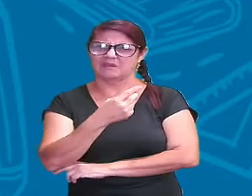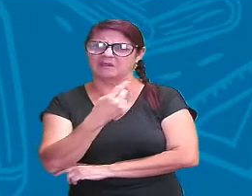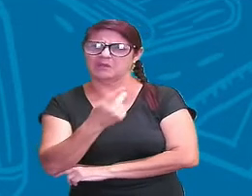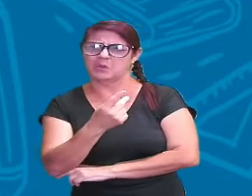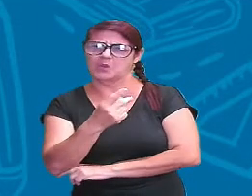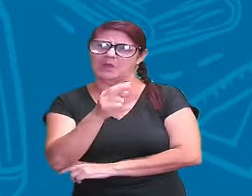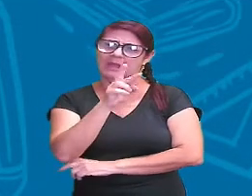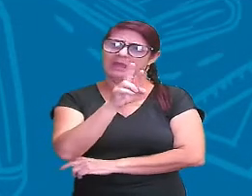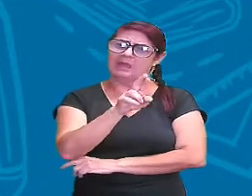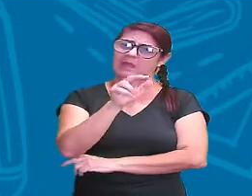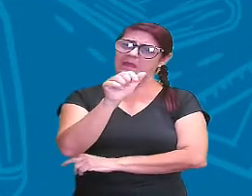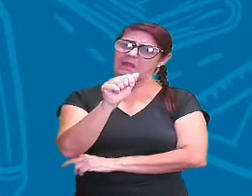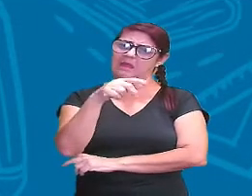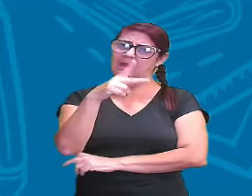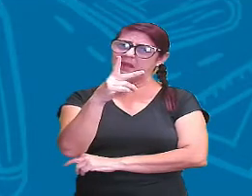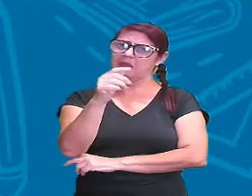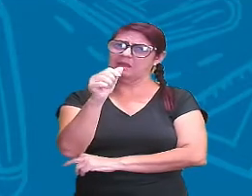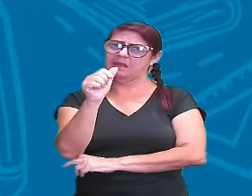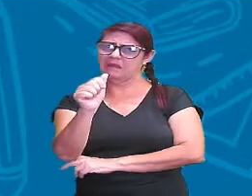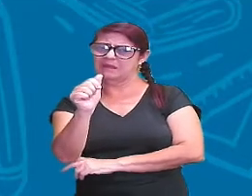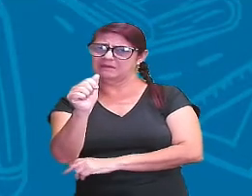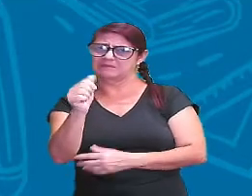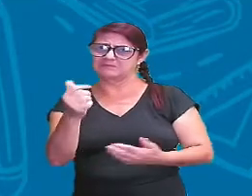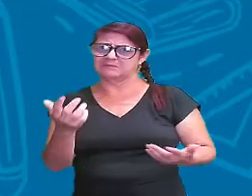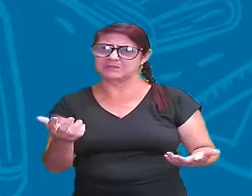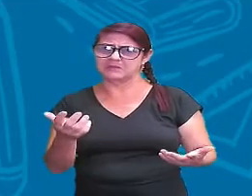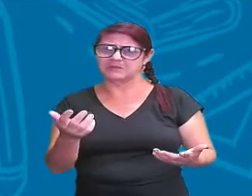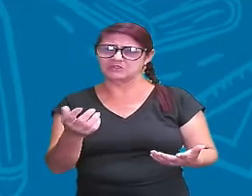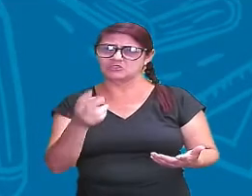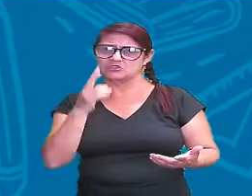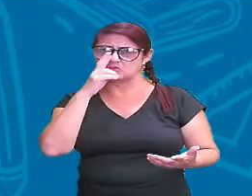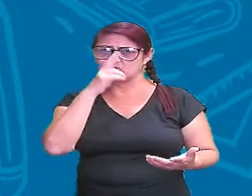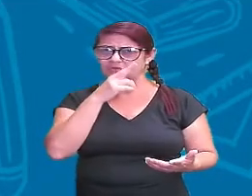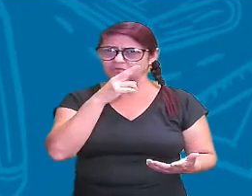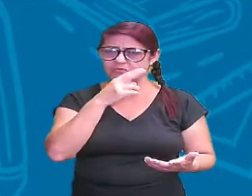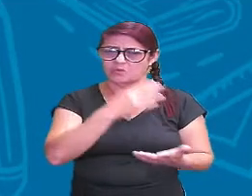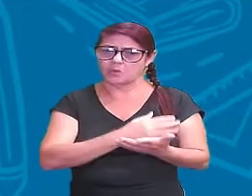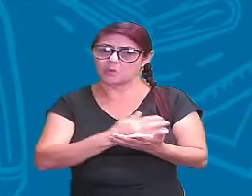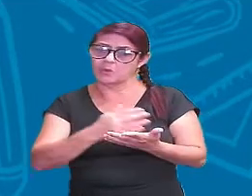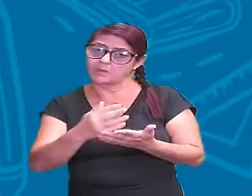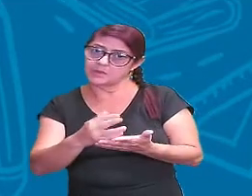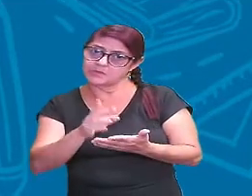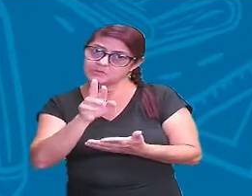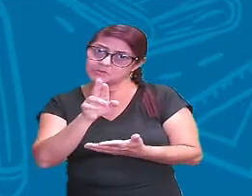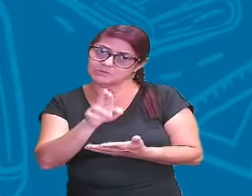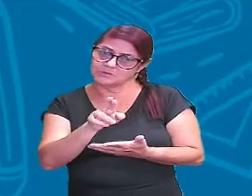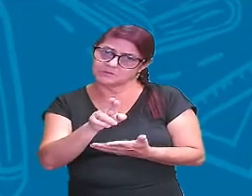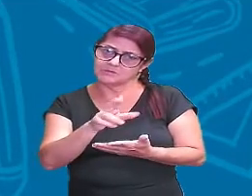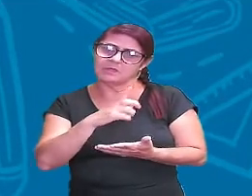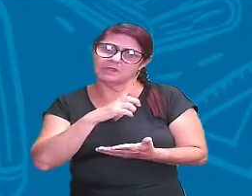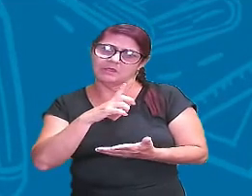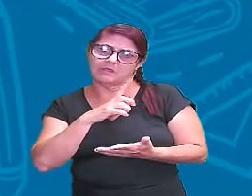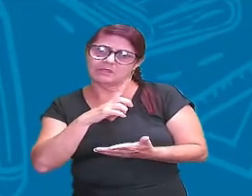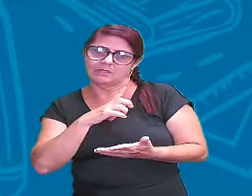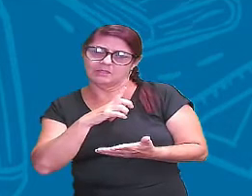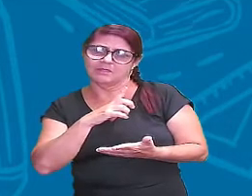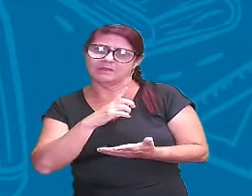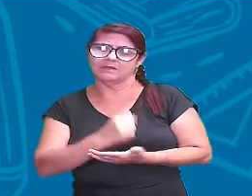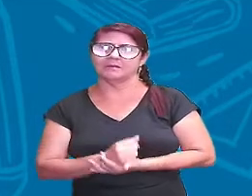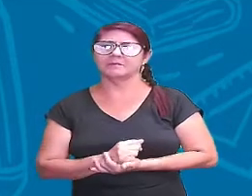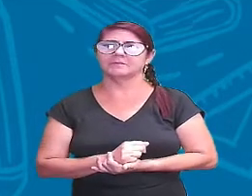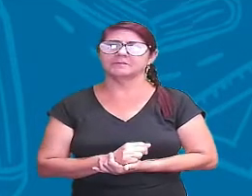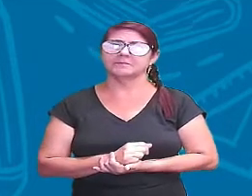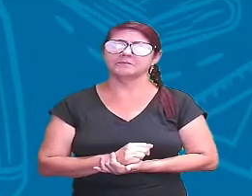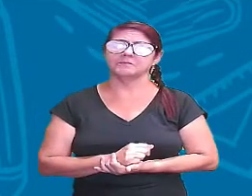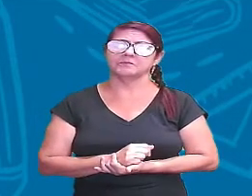só, existem 3 regrinhas. Tem a regrinha do R inicial, Temos essa regrinha agora que apareceu para a gente,